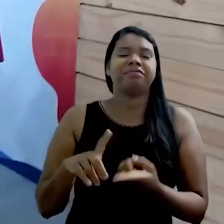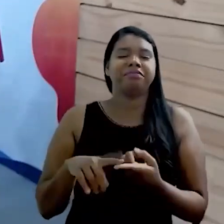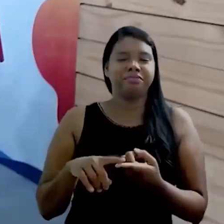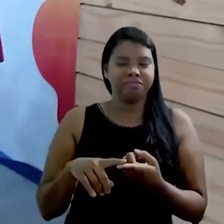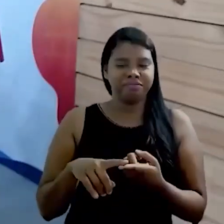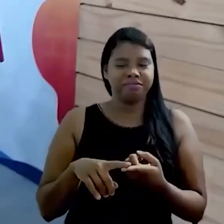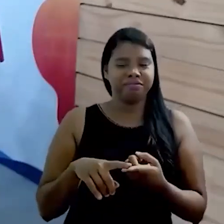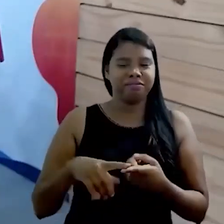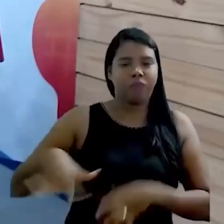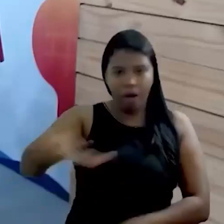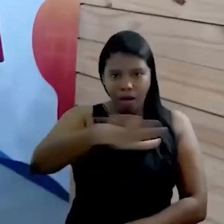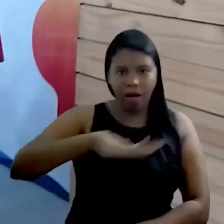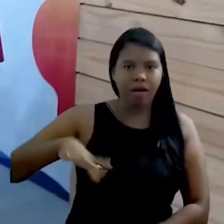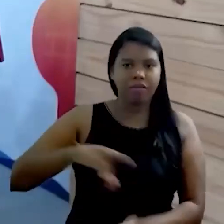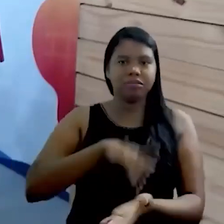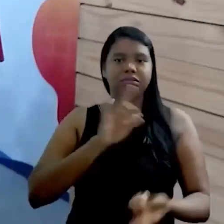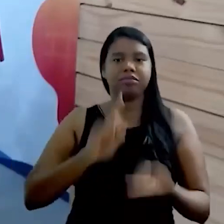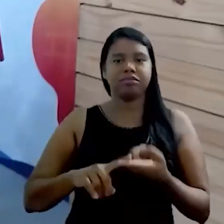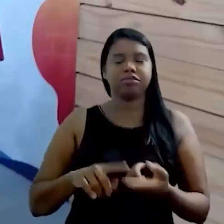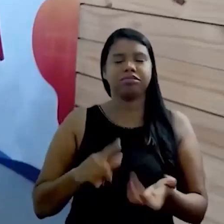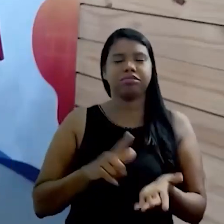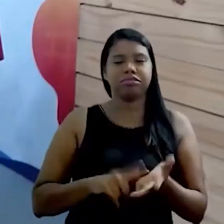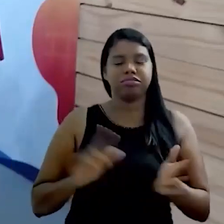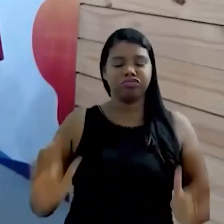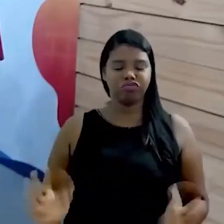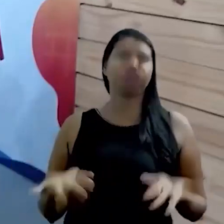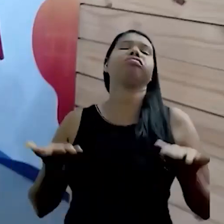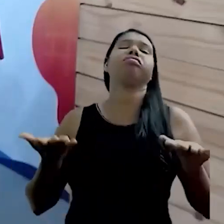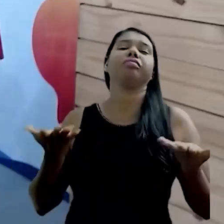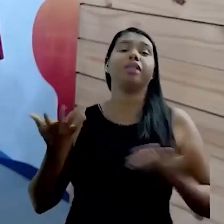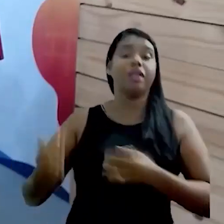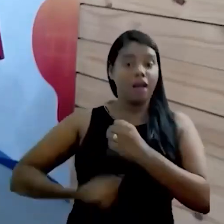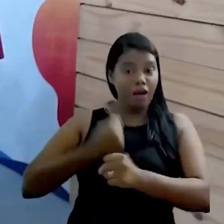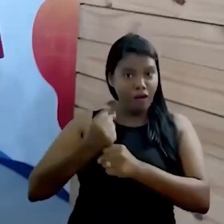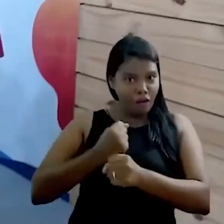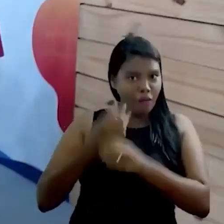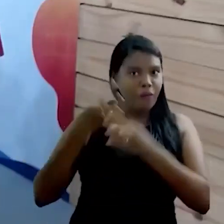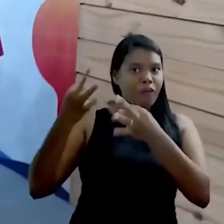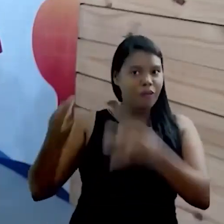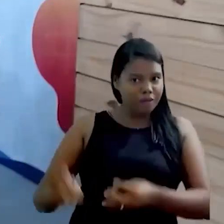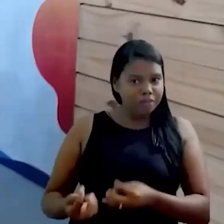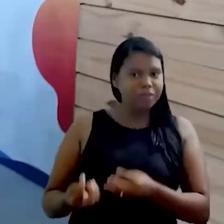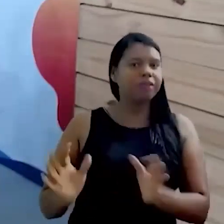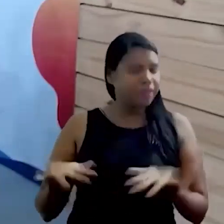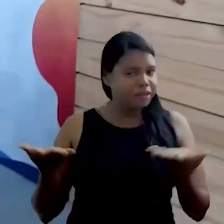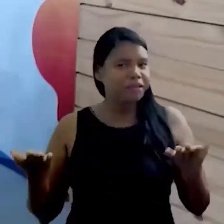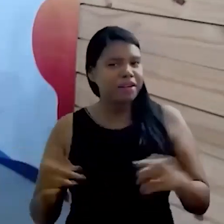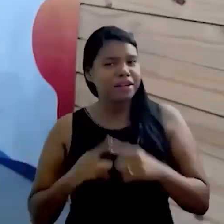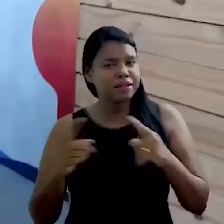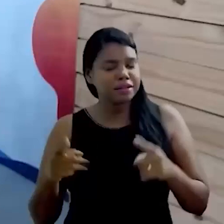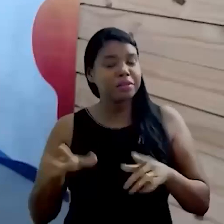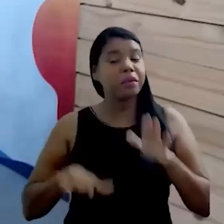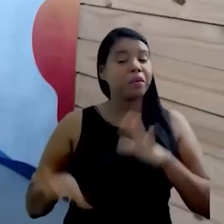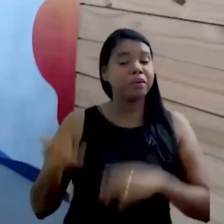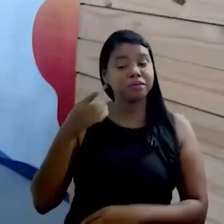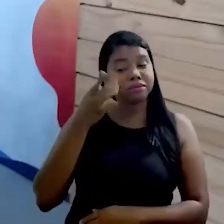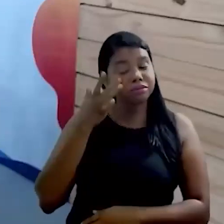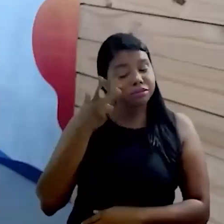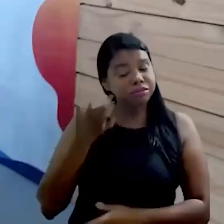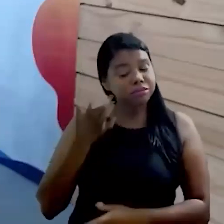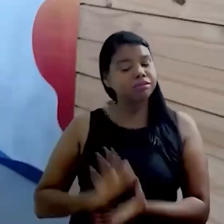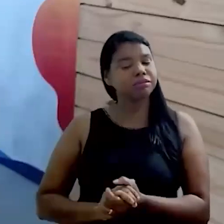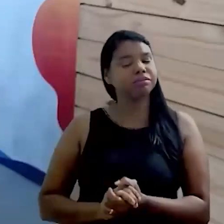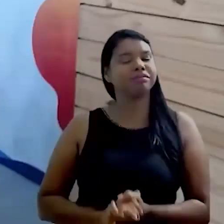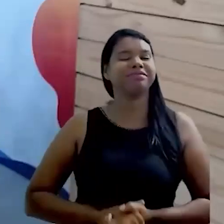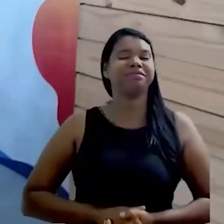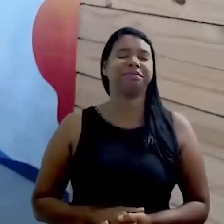consumidor, principalmente nessas datas. Claro que ao longo do ano todo, tá, gente? Não é? Mas nessas datas a gente dá um